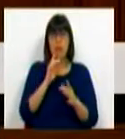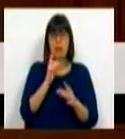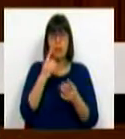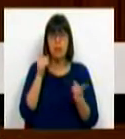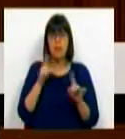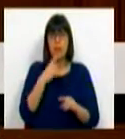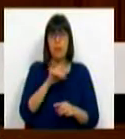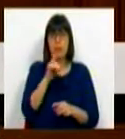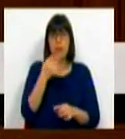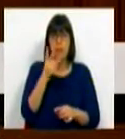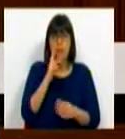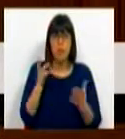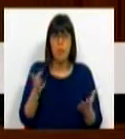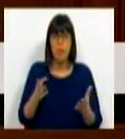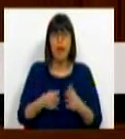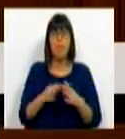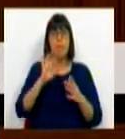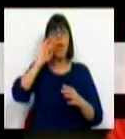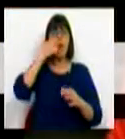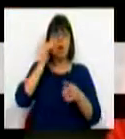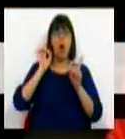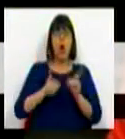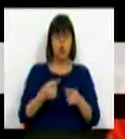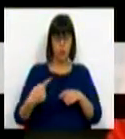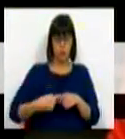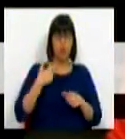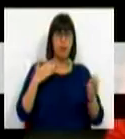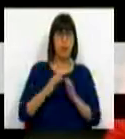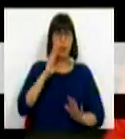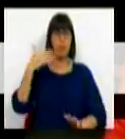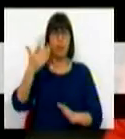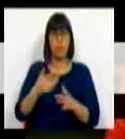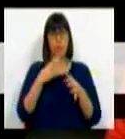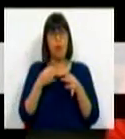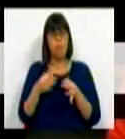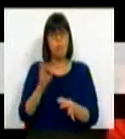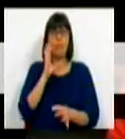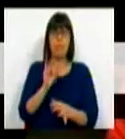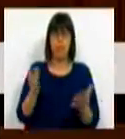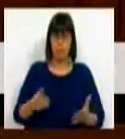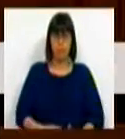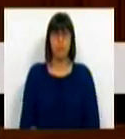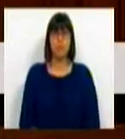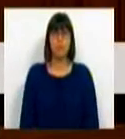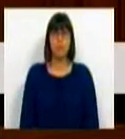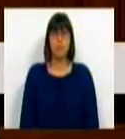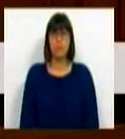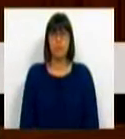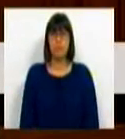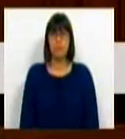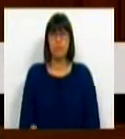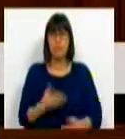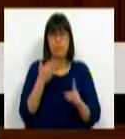de repetir a pergunta, peço desculpa. Que consequências tiveram os interesses minoritários no futuro e no arrastar do banco? Eu queria também